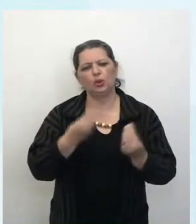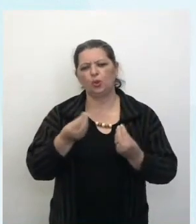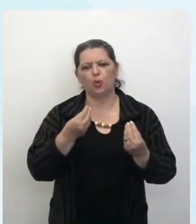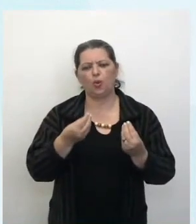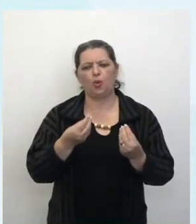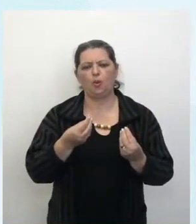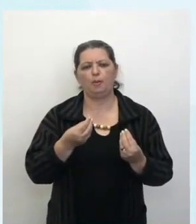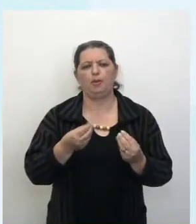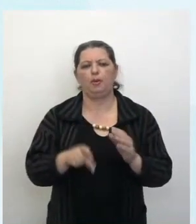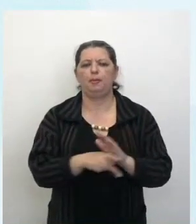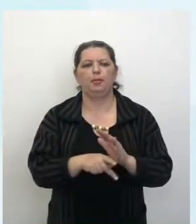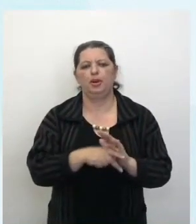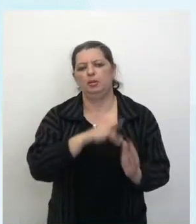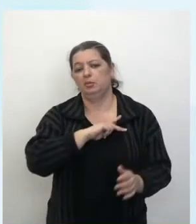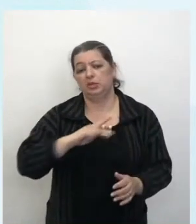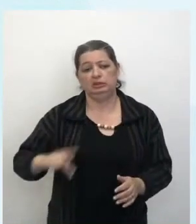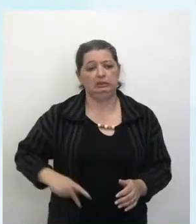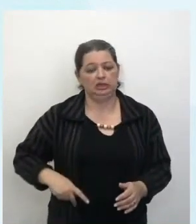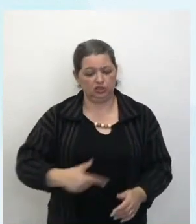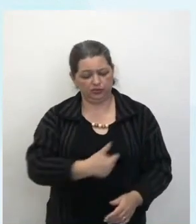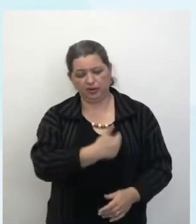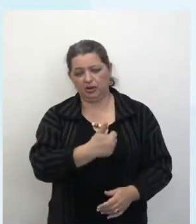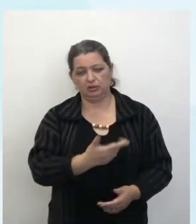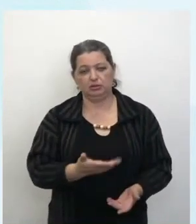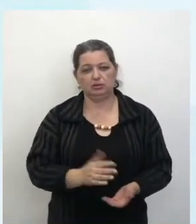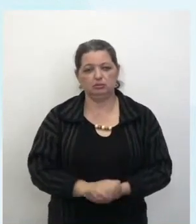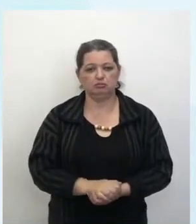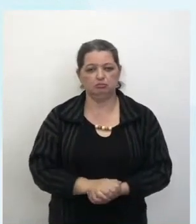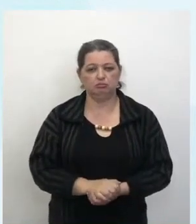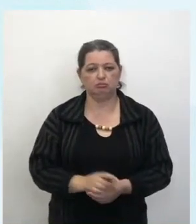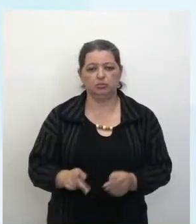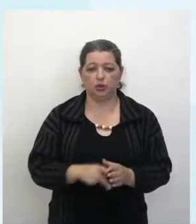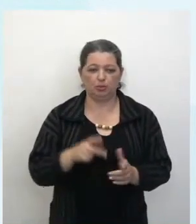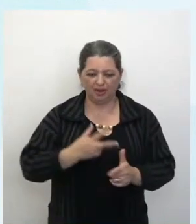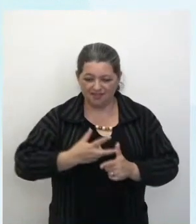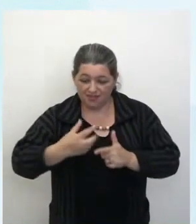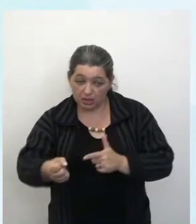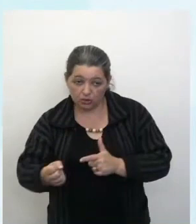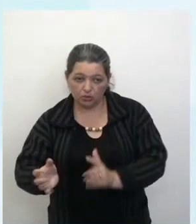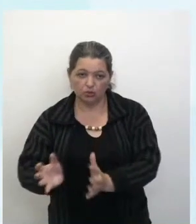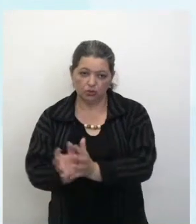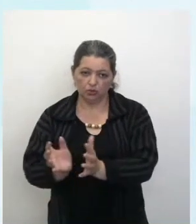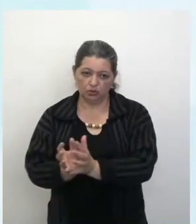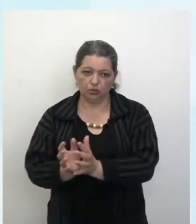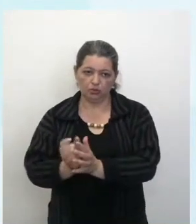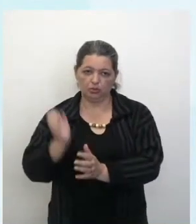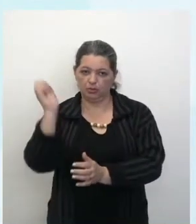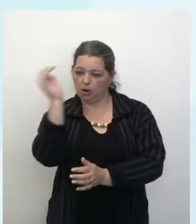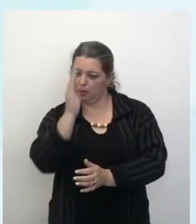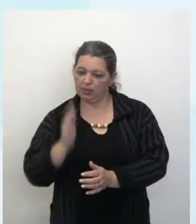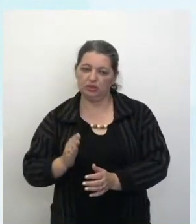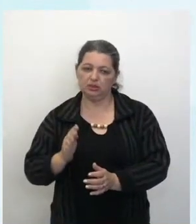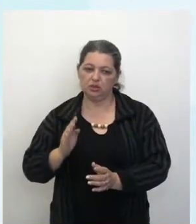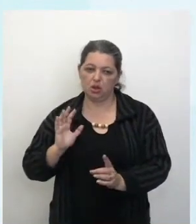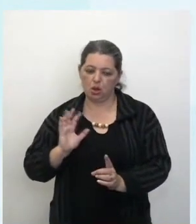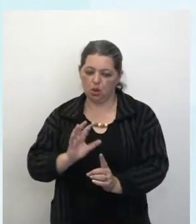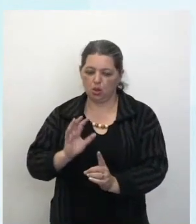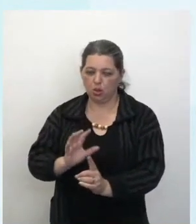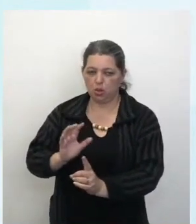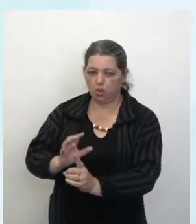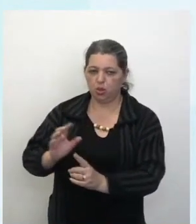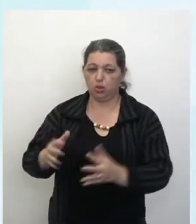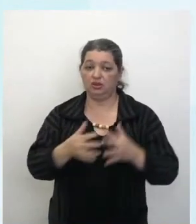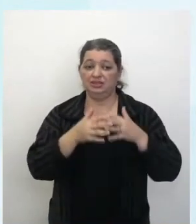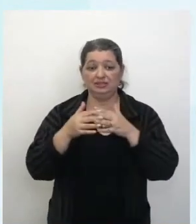deposto e a Vitória dos Aliados colocou o Brasil sobre a influência dos Estados